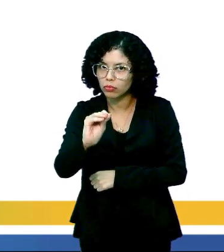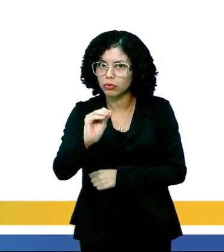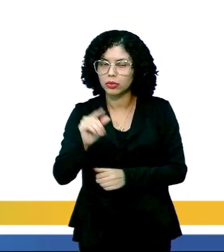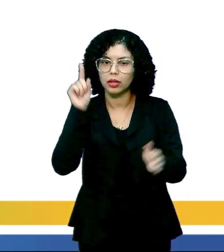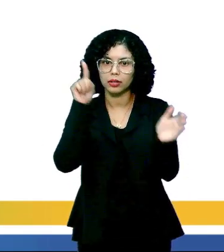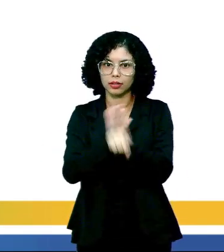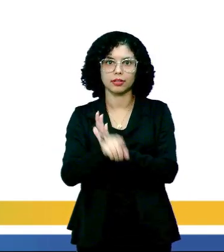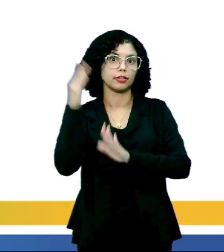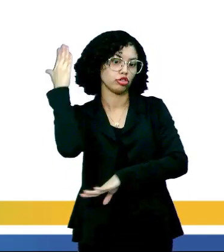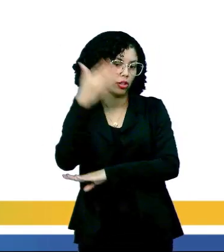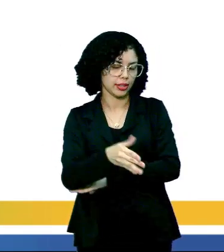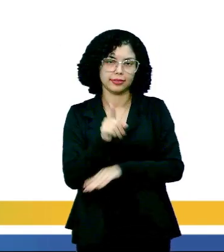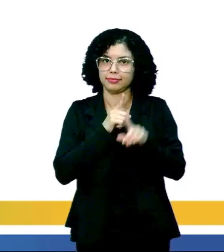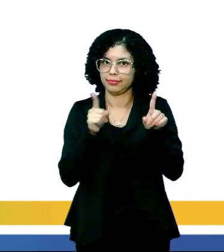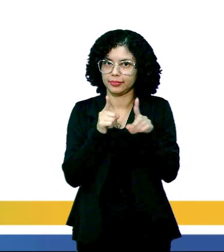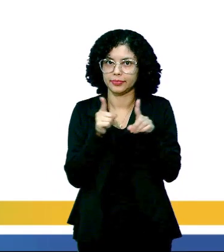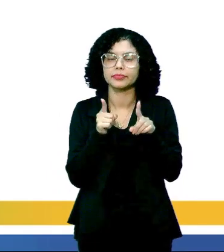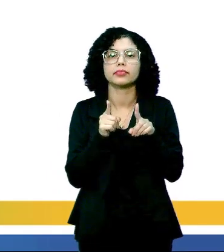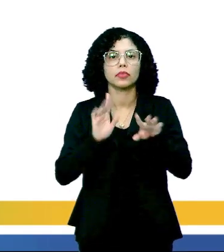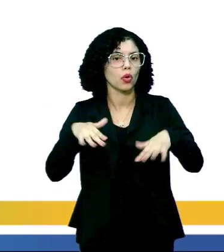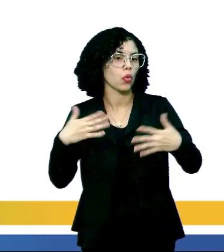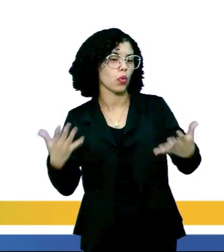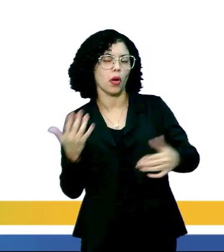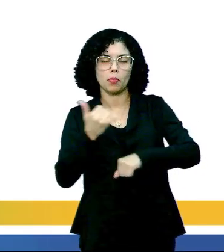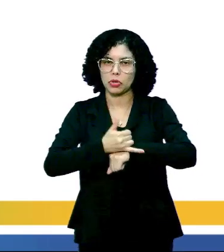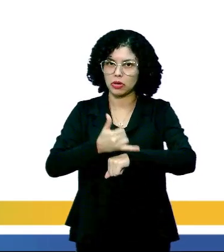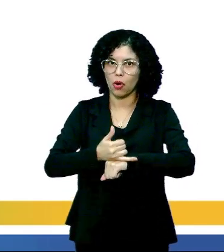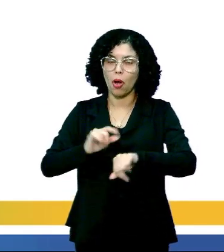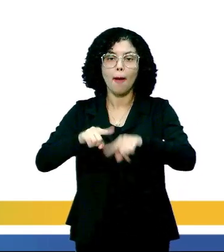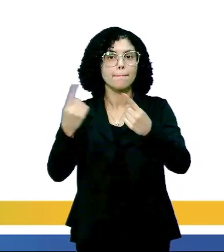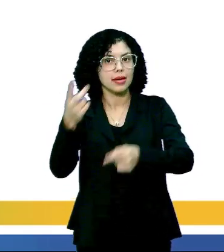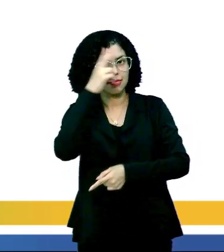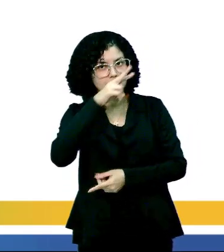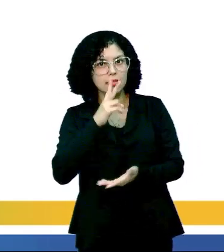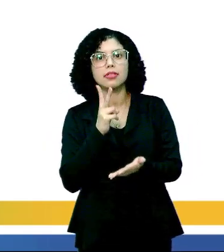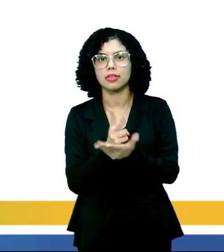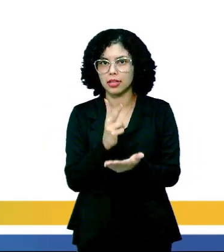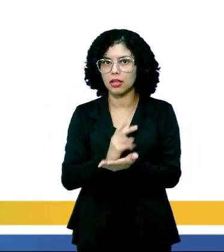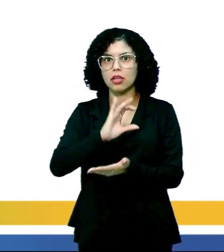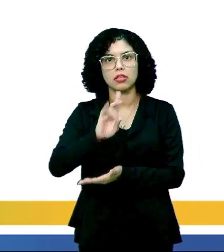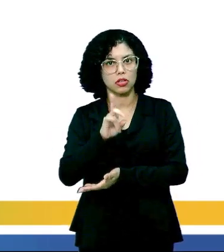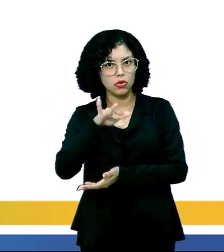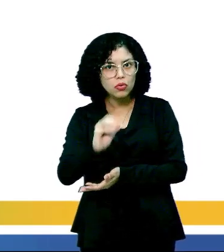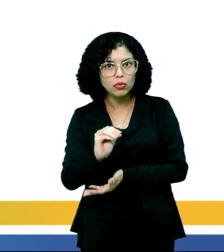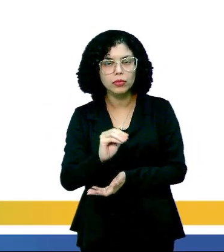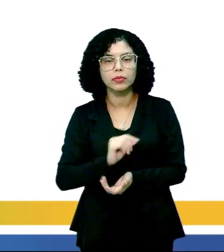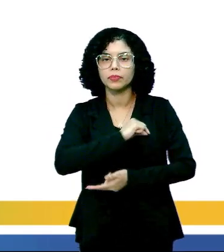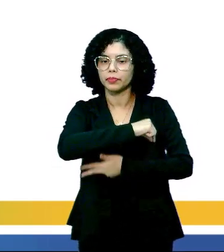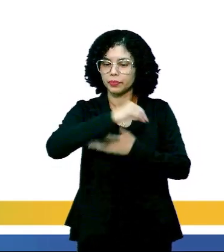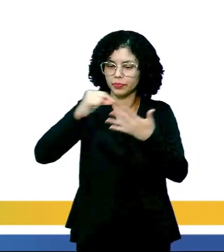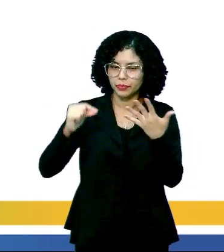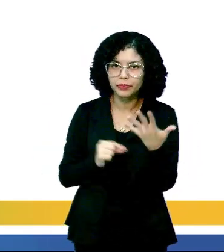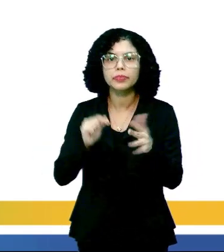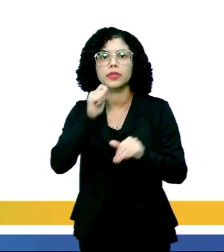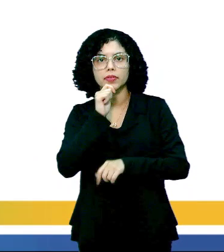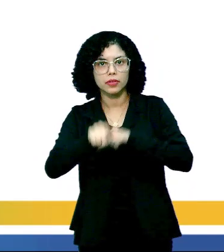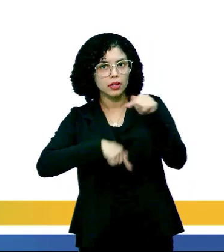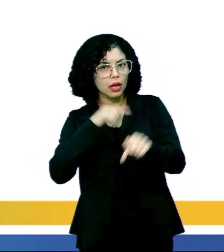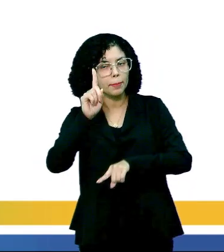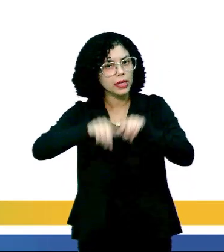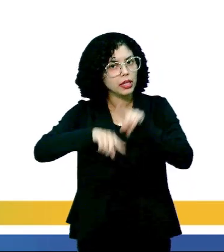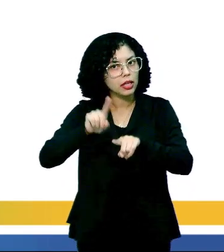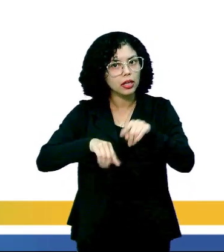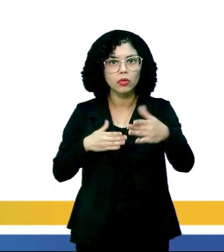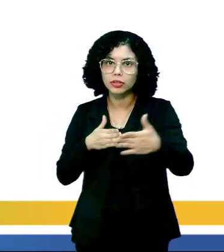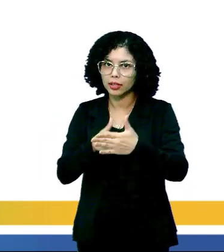uma pergunta direta assim, né? Qual é o metal? Mas lembra sempre de chumbo, tá? Então, o elemento químico ou material capaz de